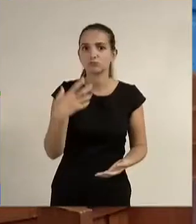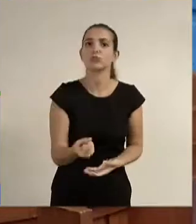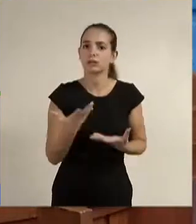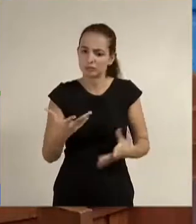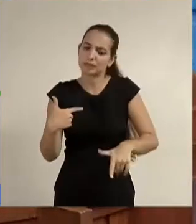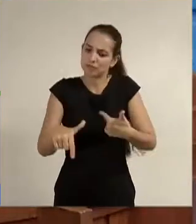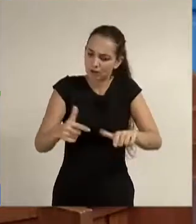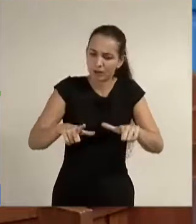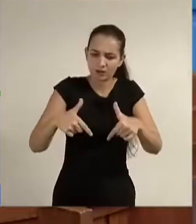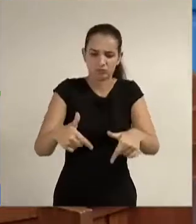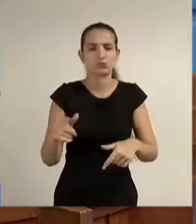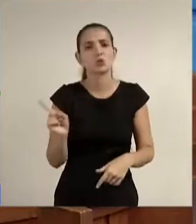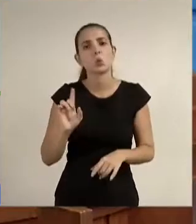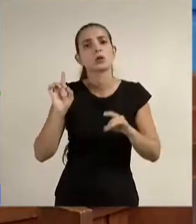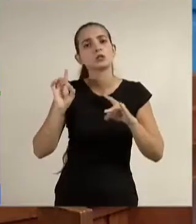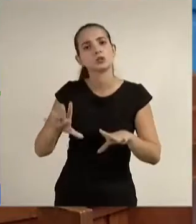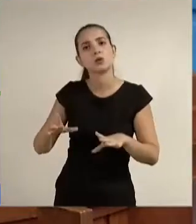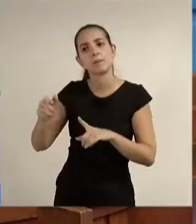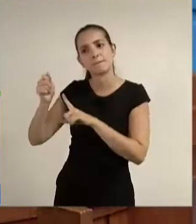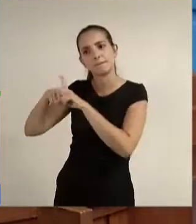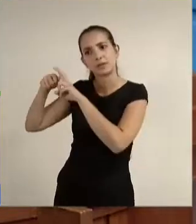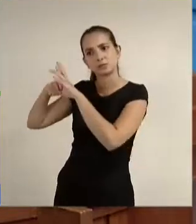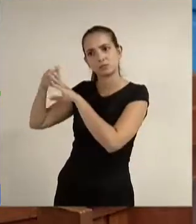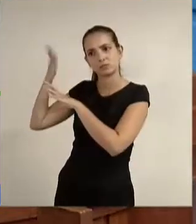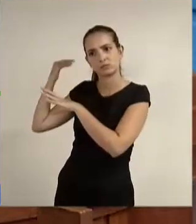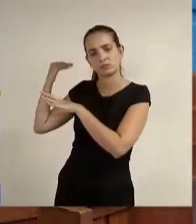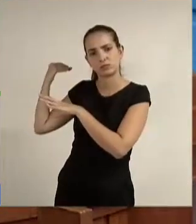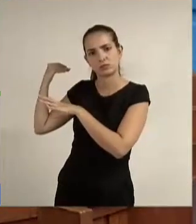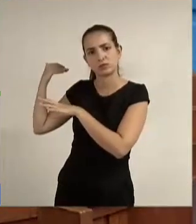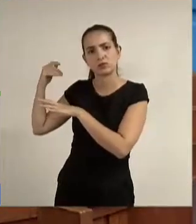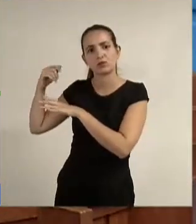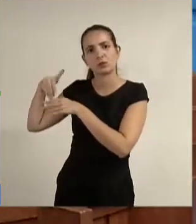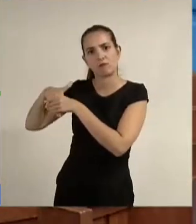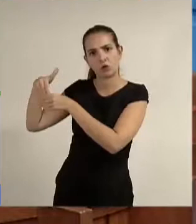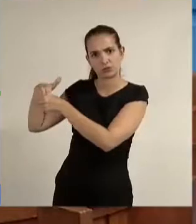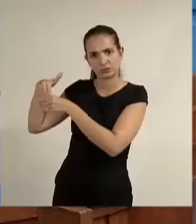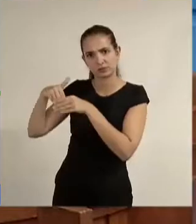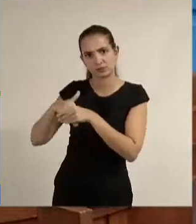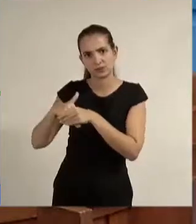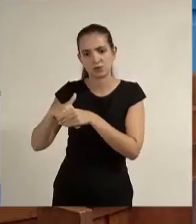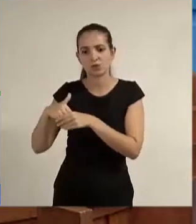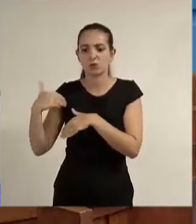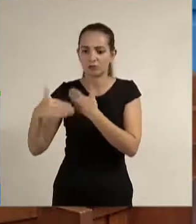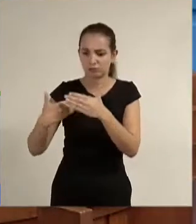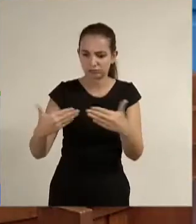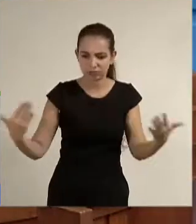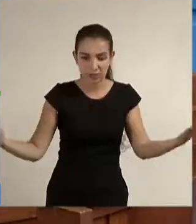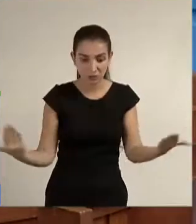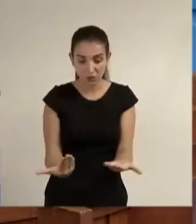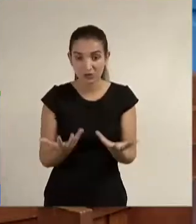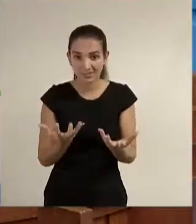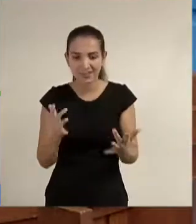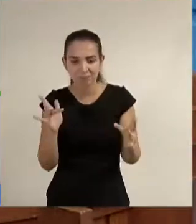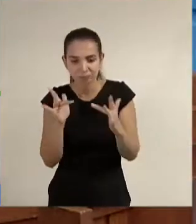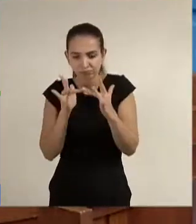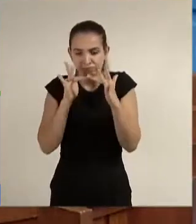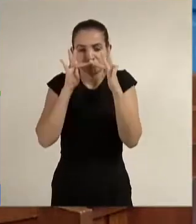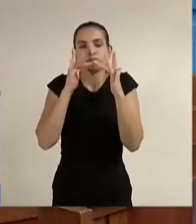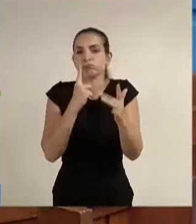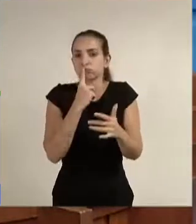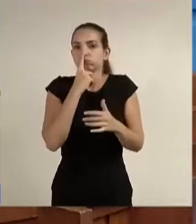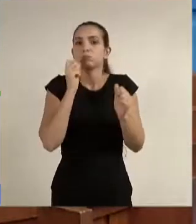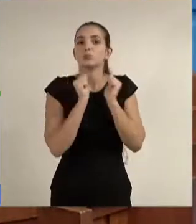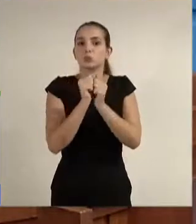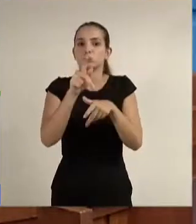campanha realizada nos meses que antecedem as eleições, mas é o tempo inteiro estando em sintonia com o